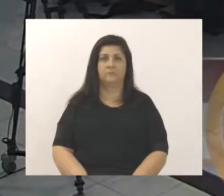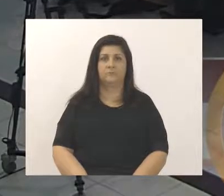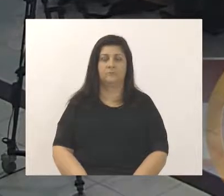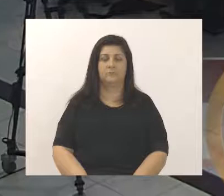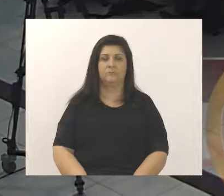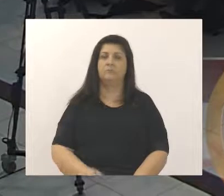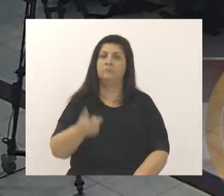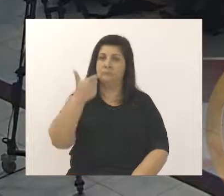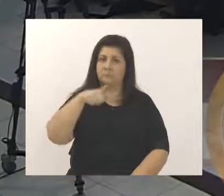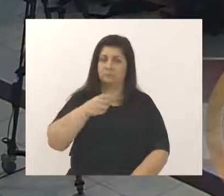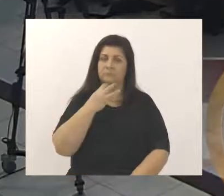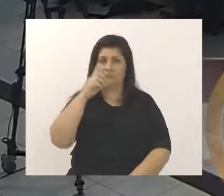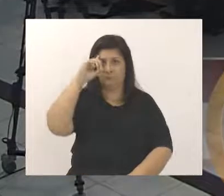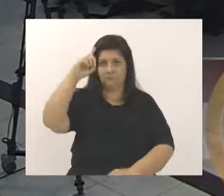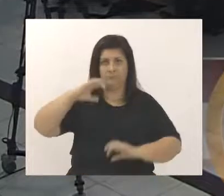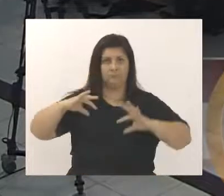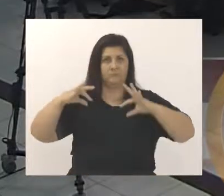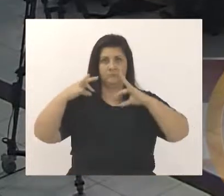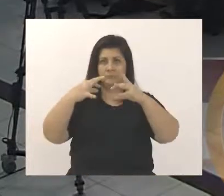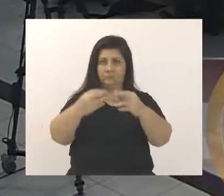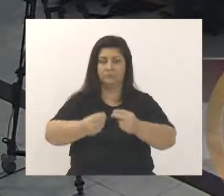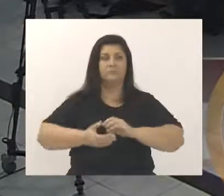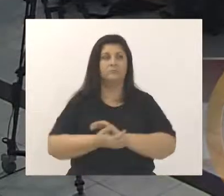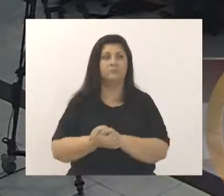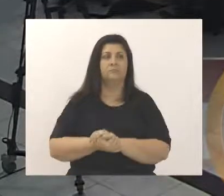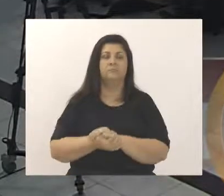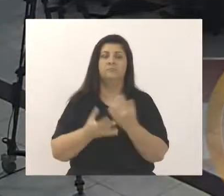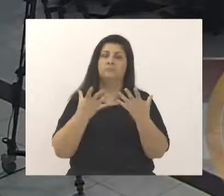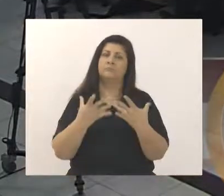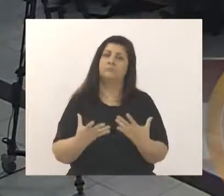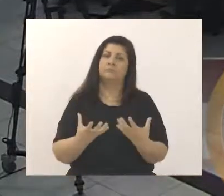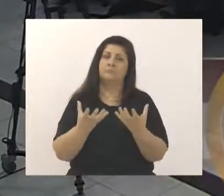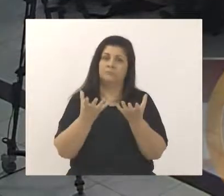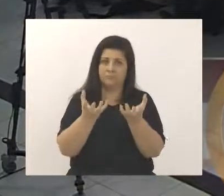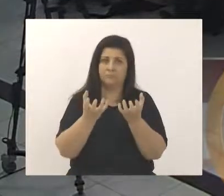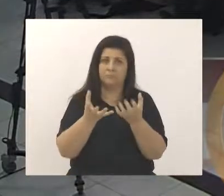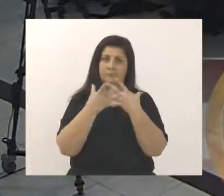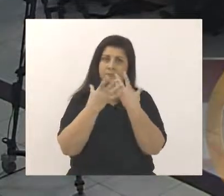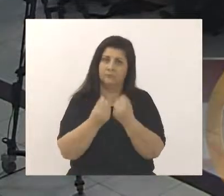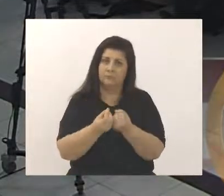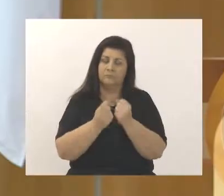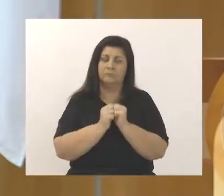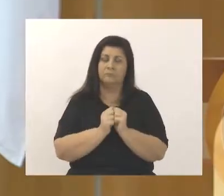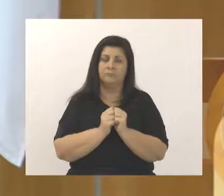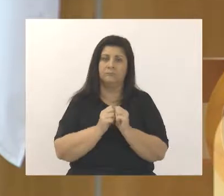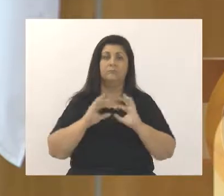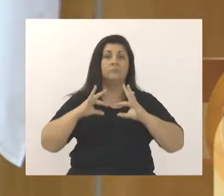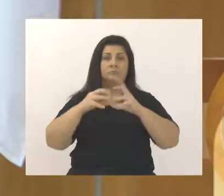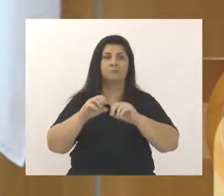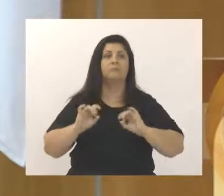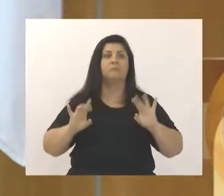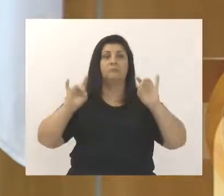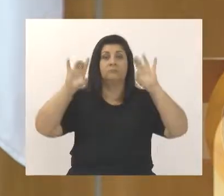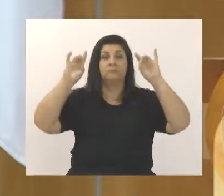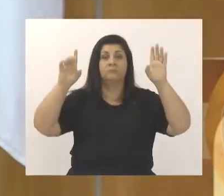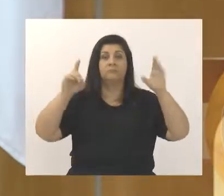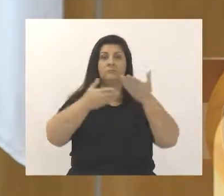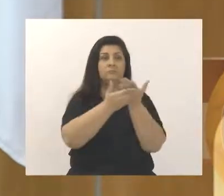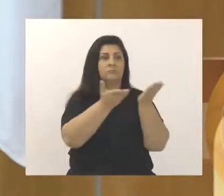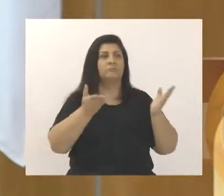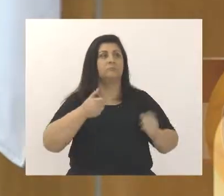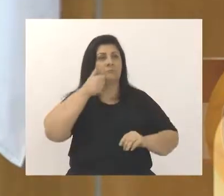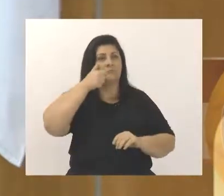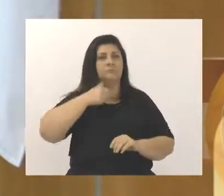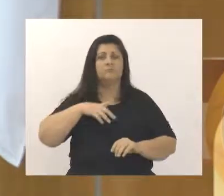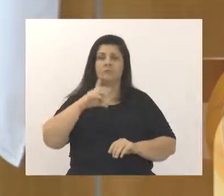Mais uma vez, um bom dia a todas. Quero acolher todos os presentes, em especial as doulas da corrente Bebê do